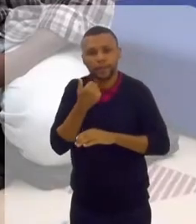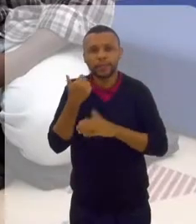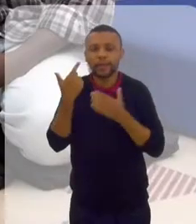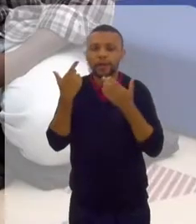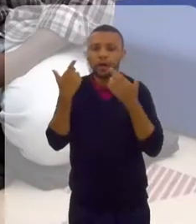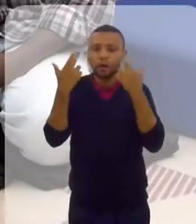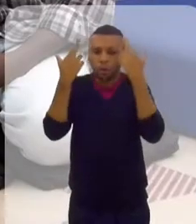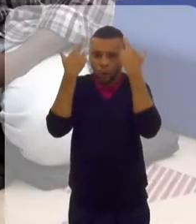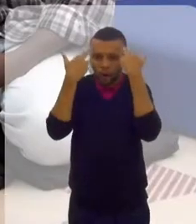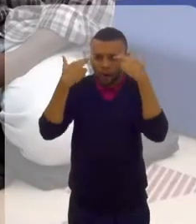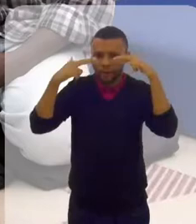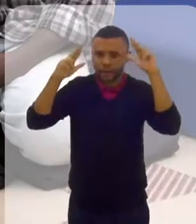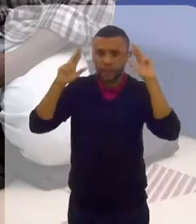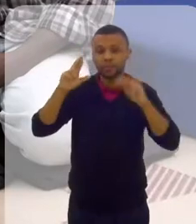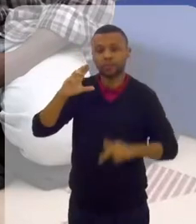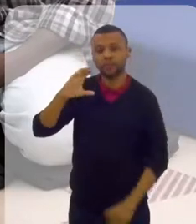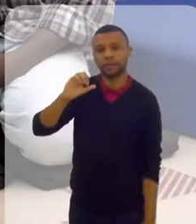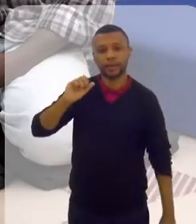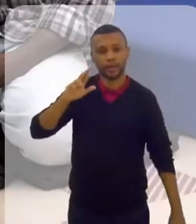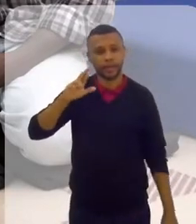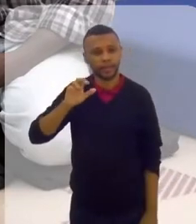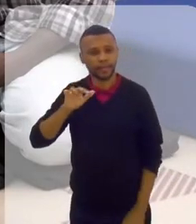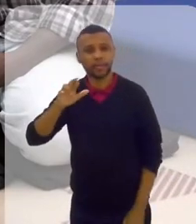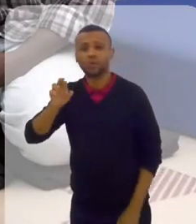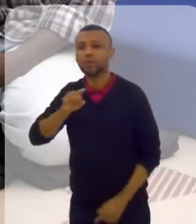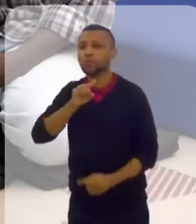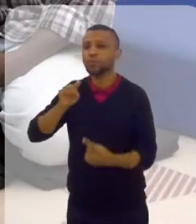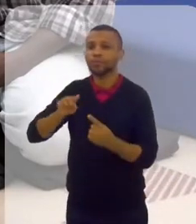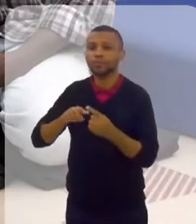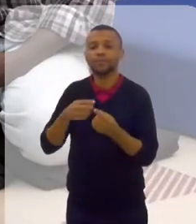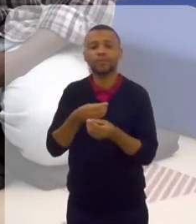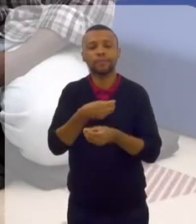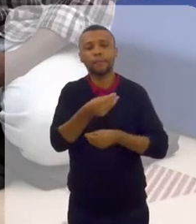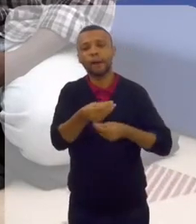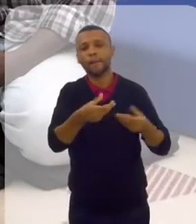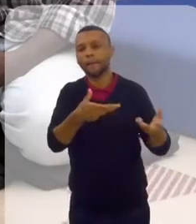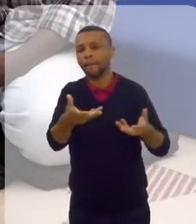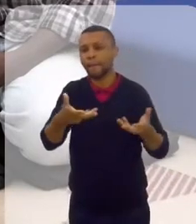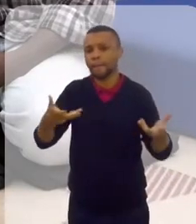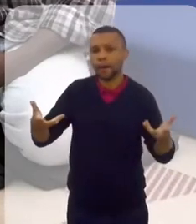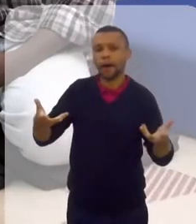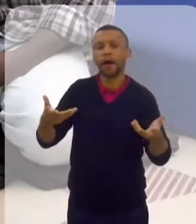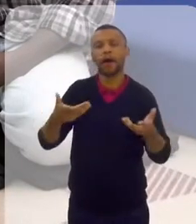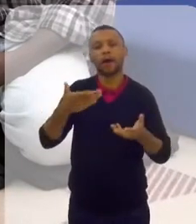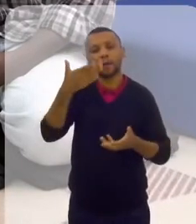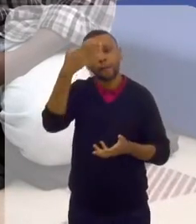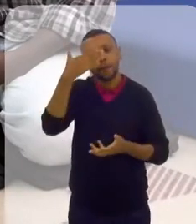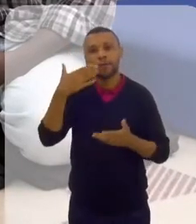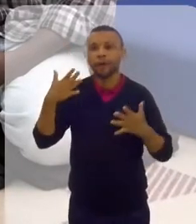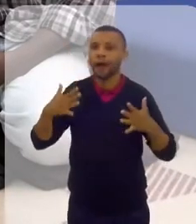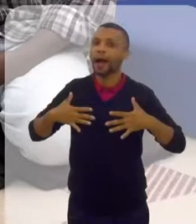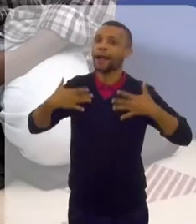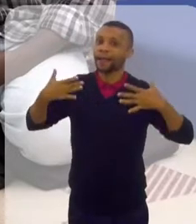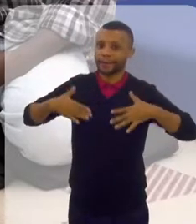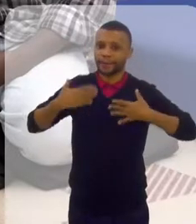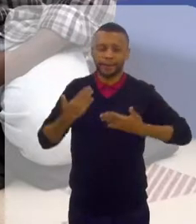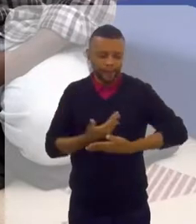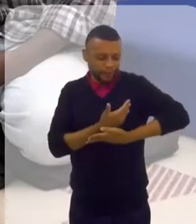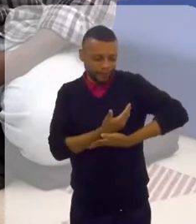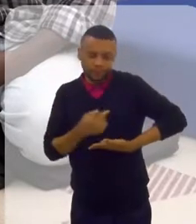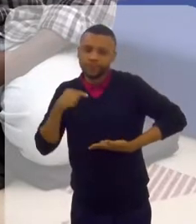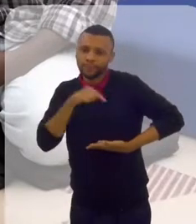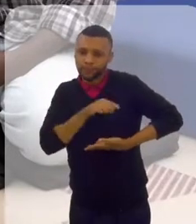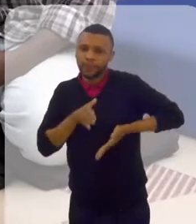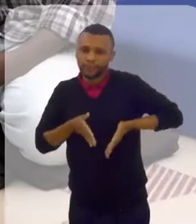carneiro, para que seja distribuído Distribuído, isso. para as pessoas, mostrando a sua alegria sobre